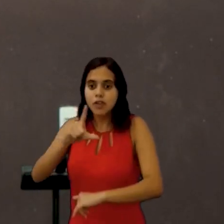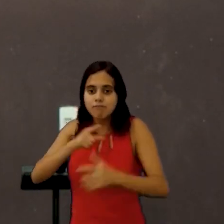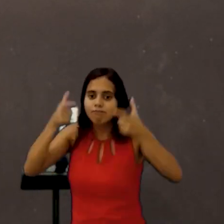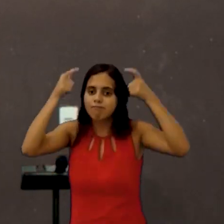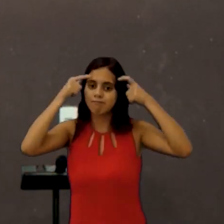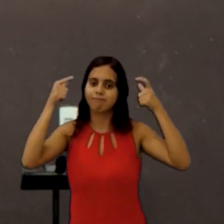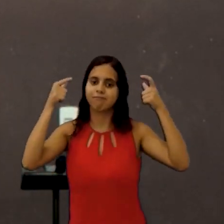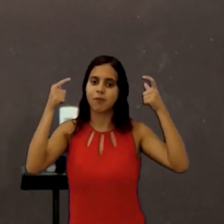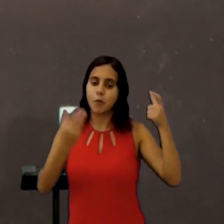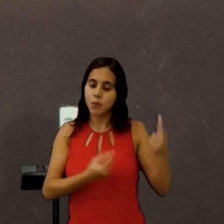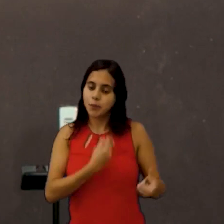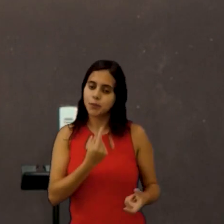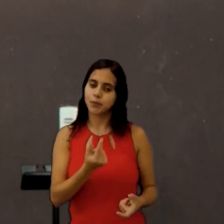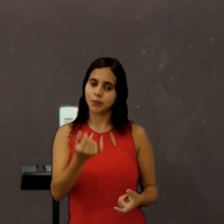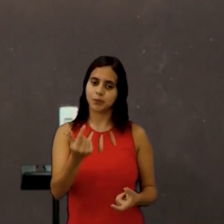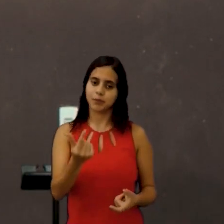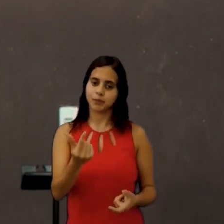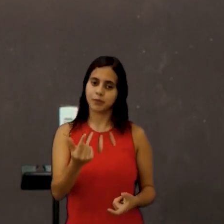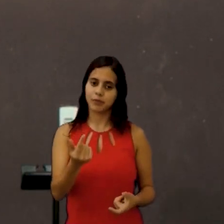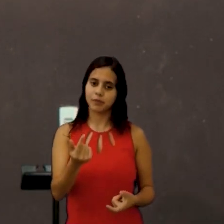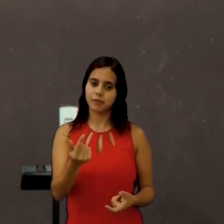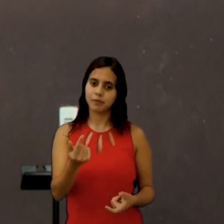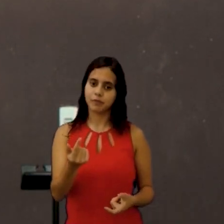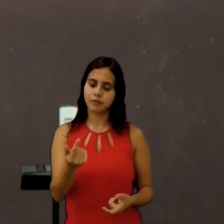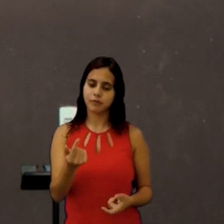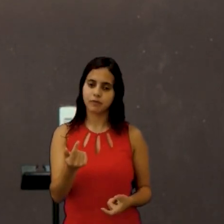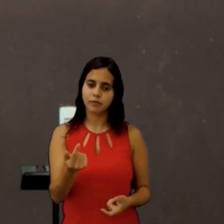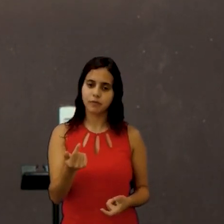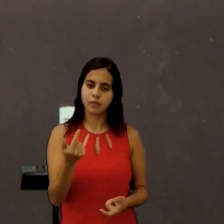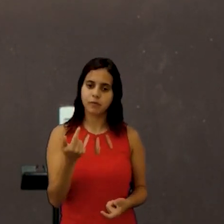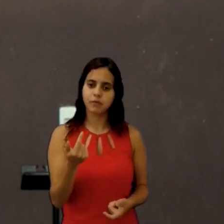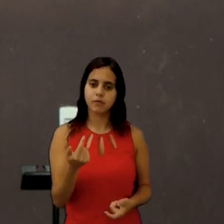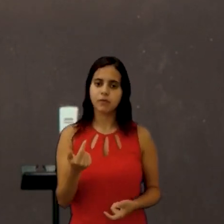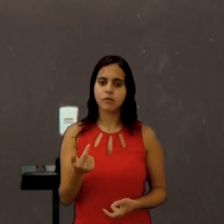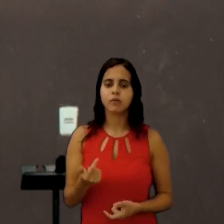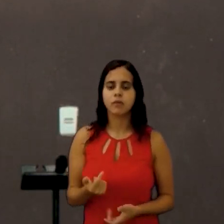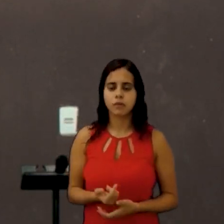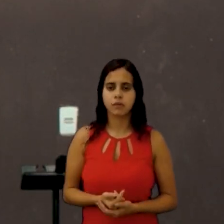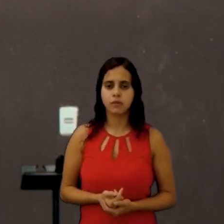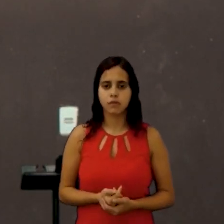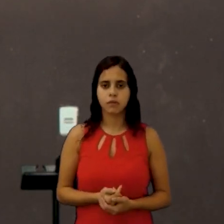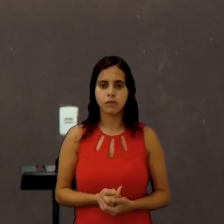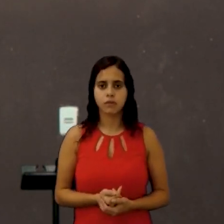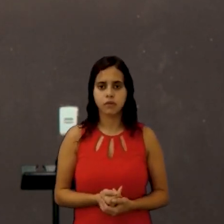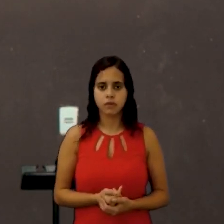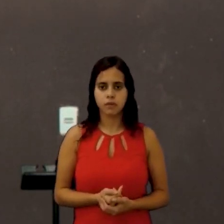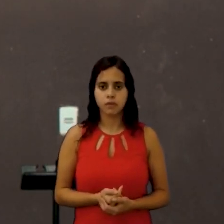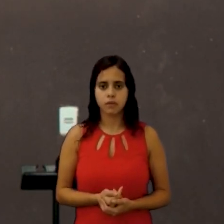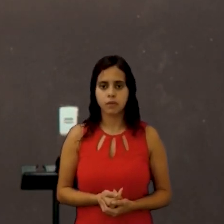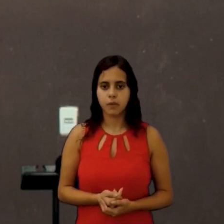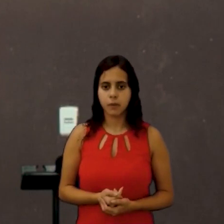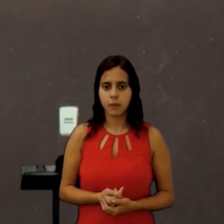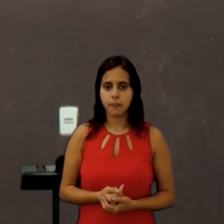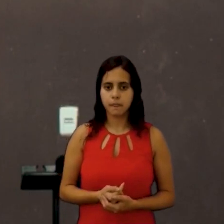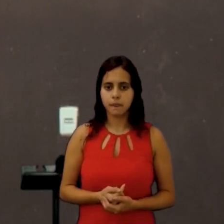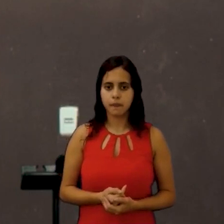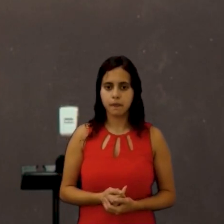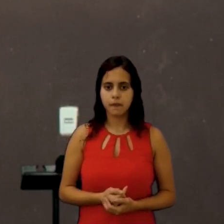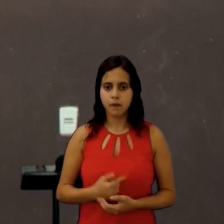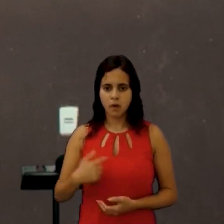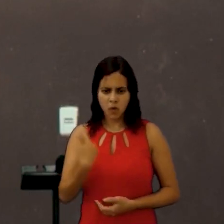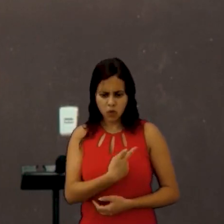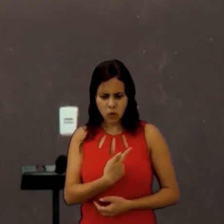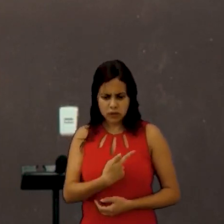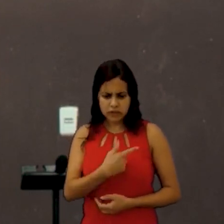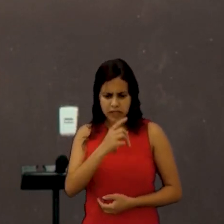Somos então os que persuadem os homens a olhar para Jesus e salvar seu povo, pois não somos mais